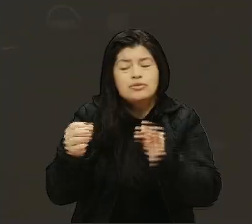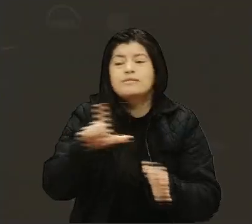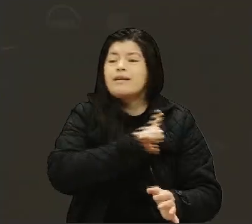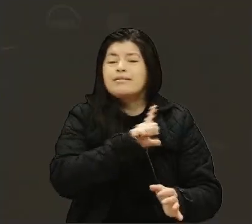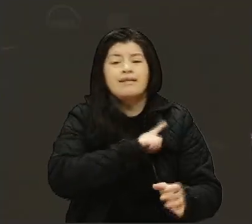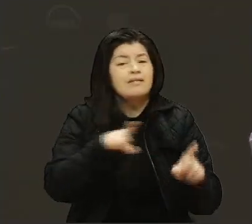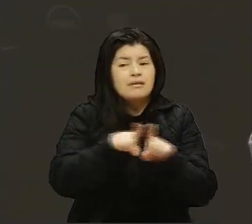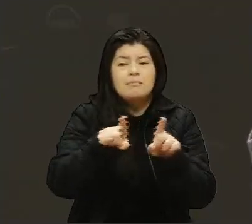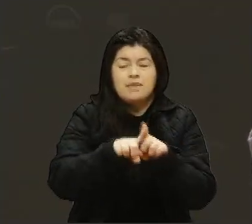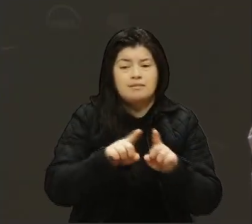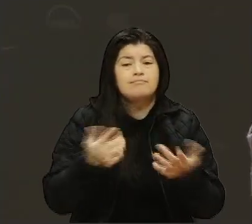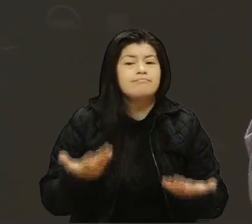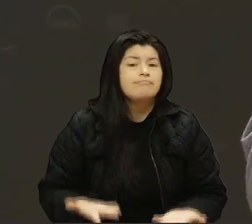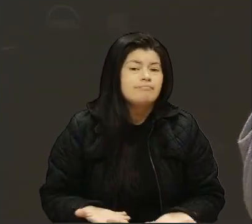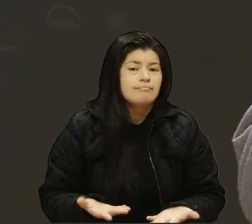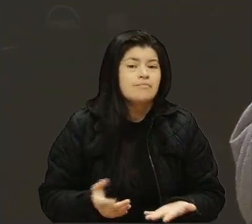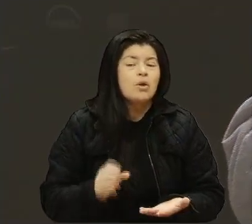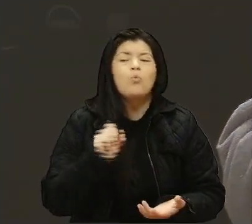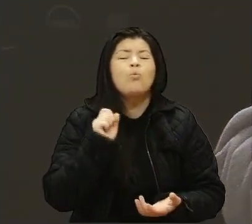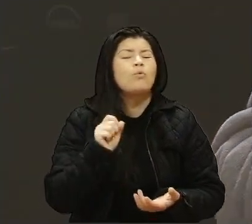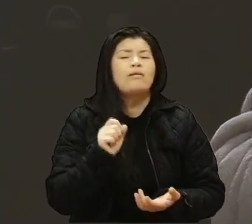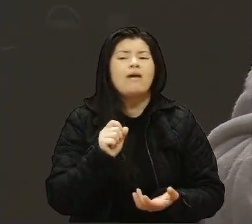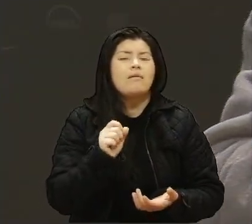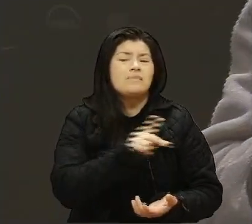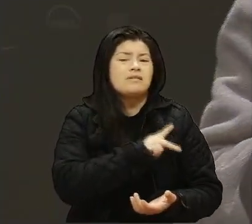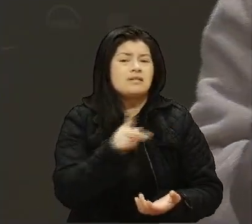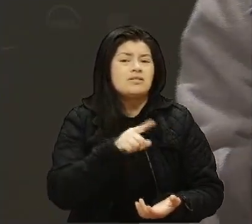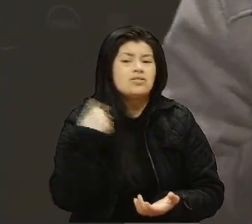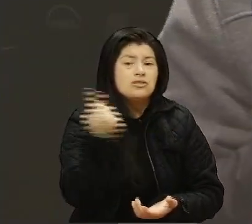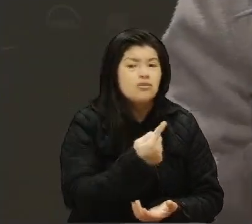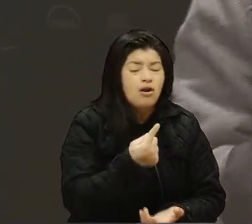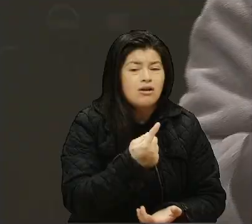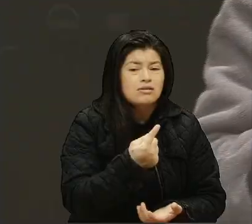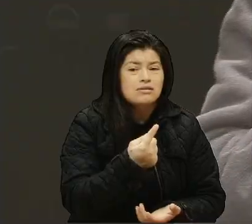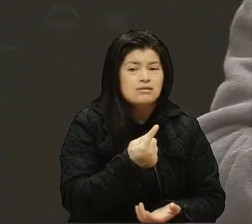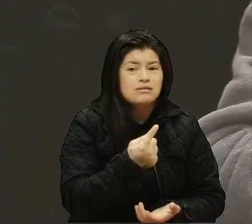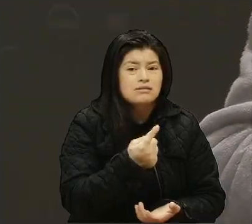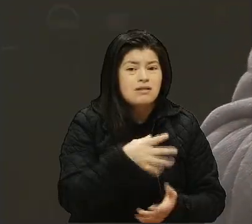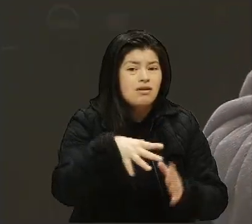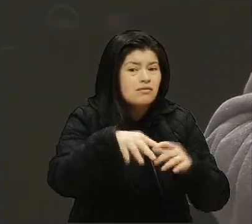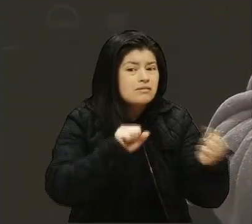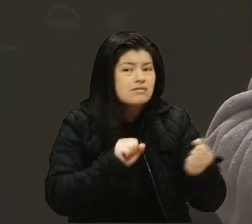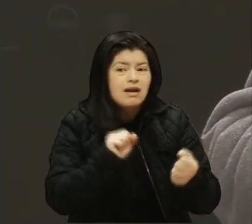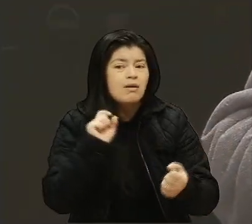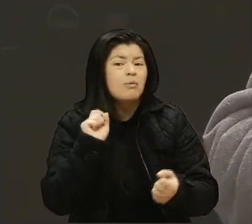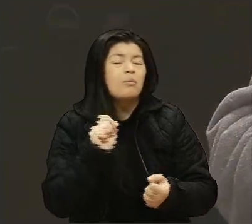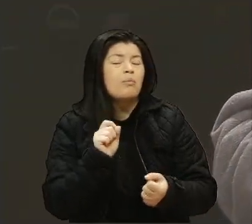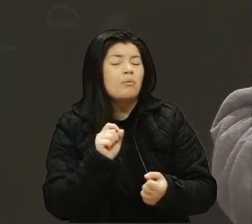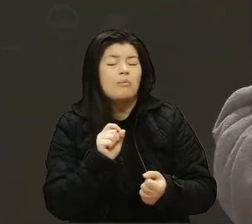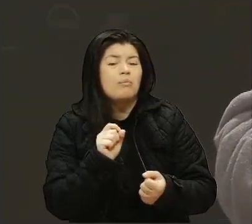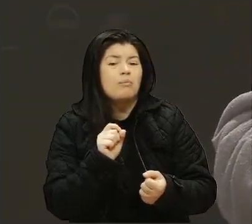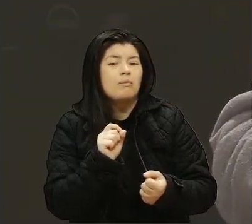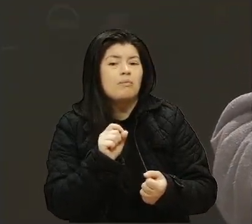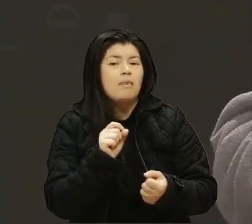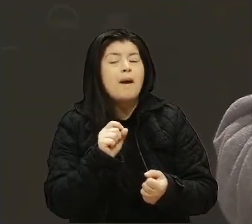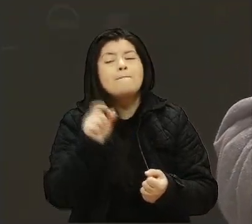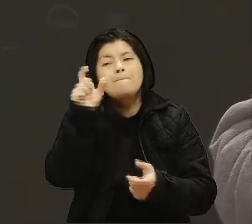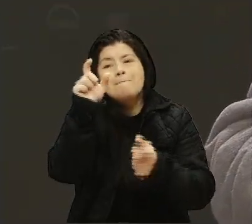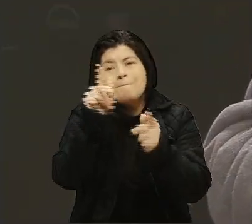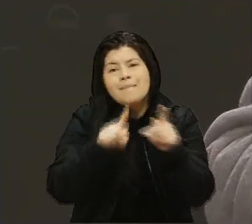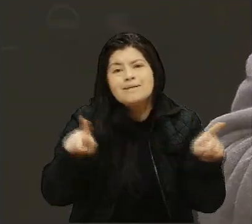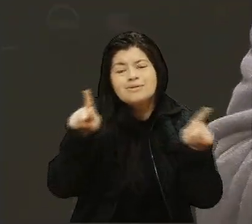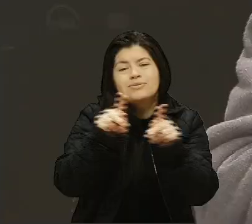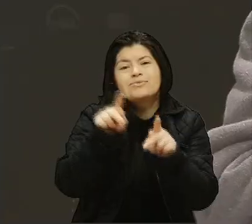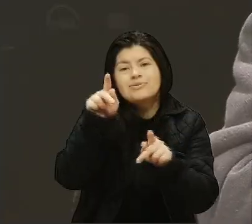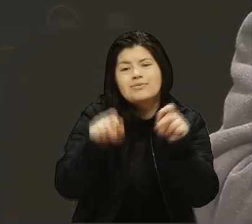falo isso. Agora, a grande questão, presidente, é que nós somos formados e na integralidade por gente honesta e por